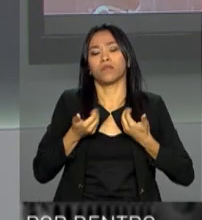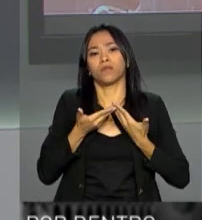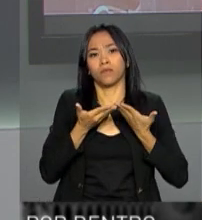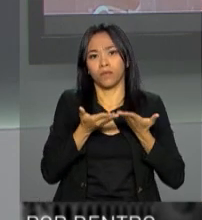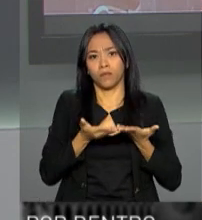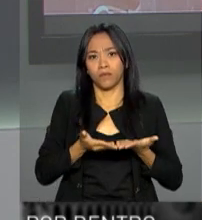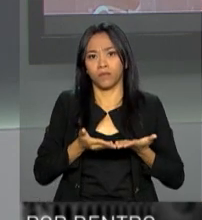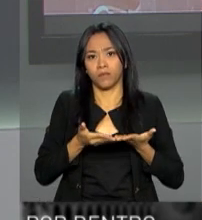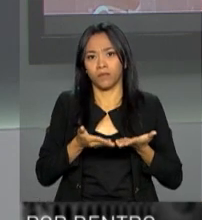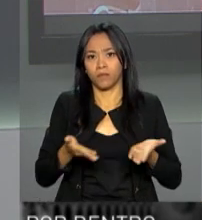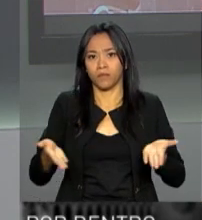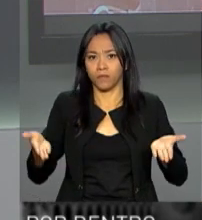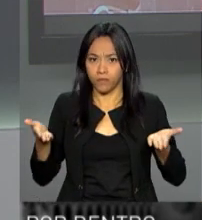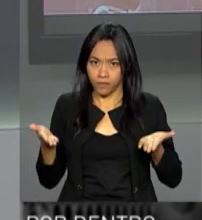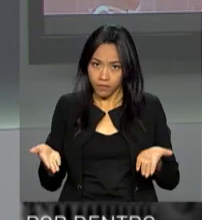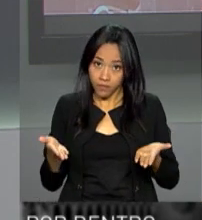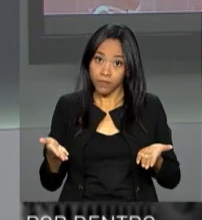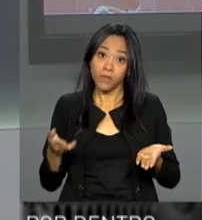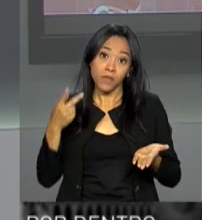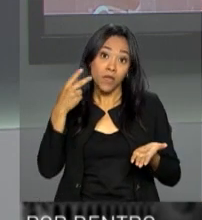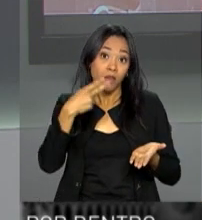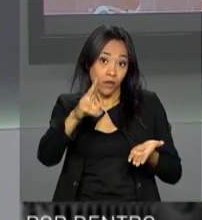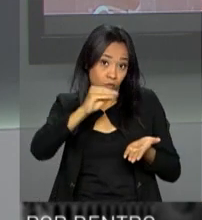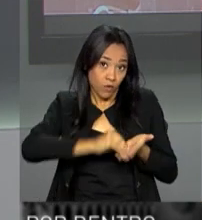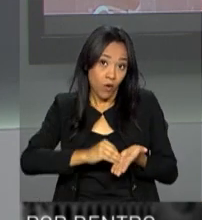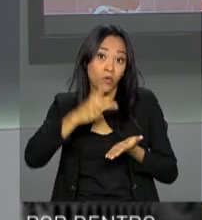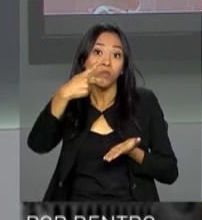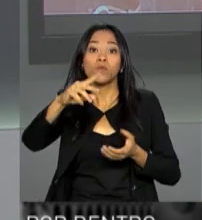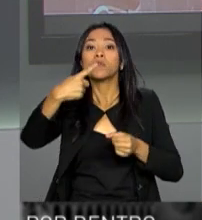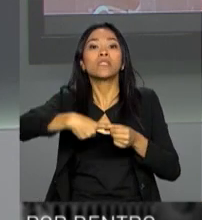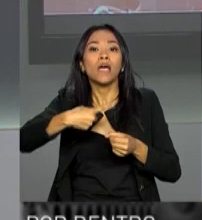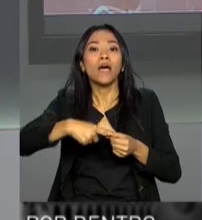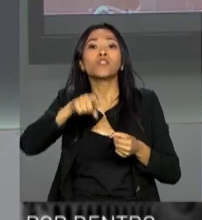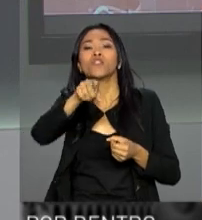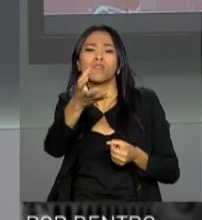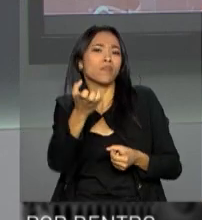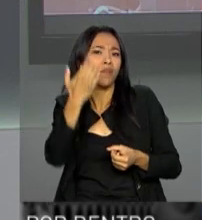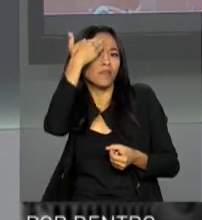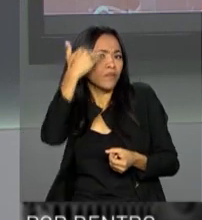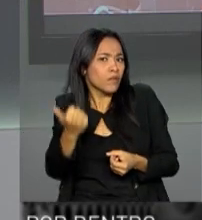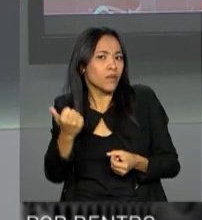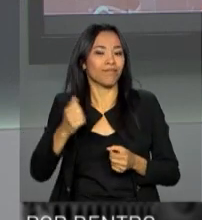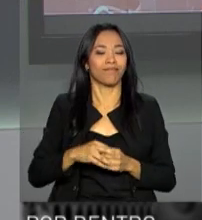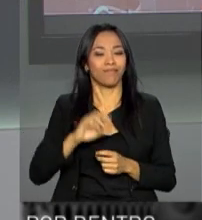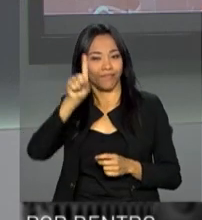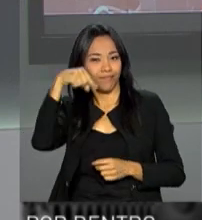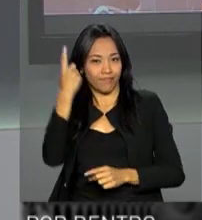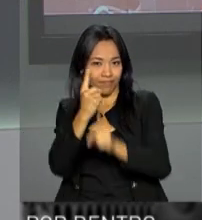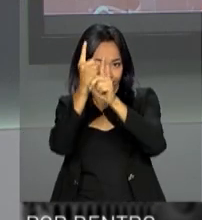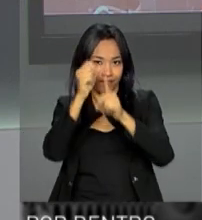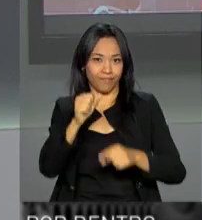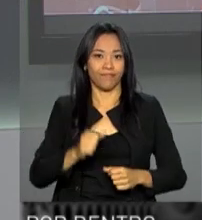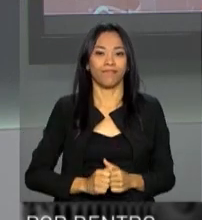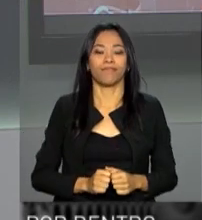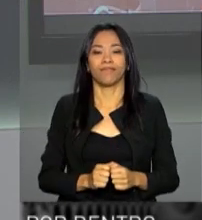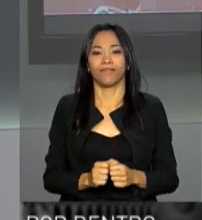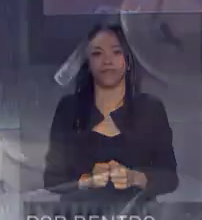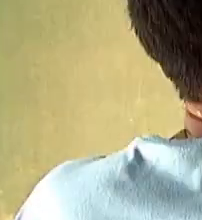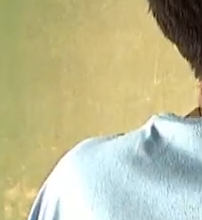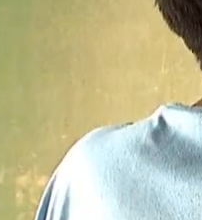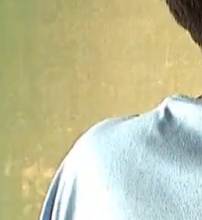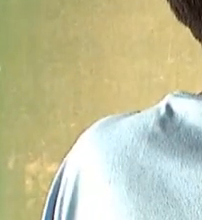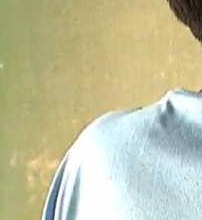governo a roupa presidencia.gov.br informe nome cidade e o que você gostaria de saber até a próxima